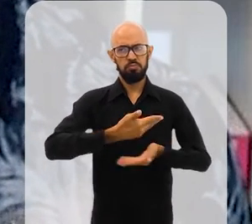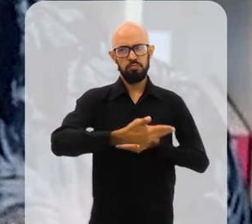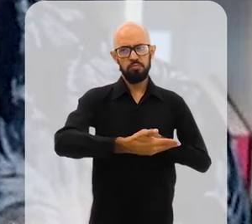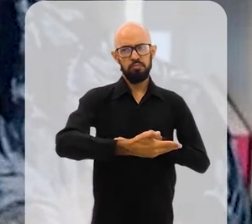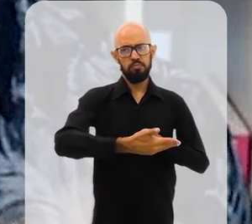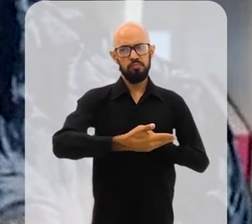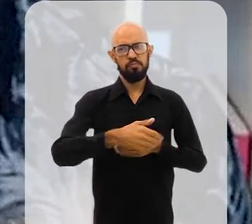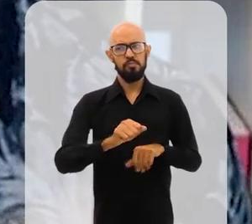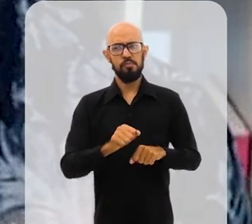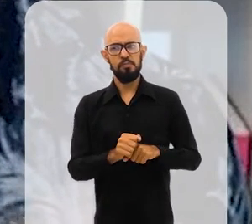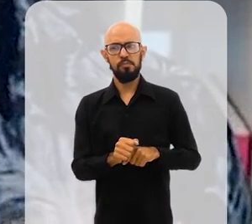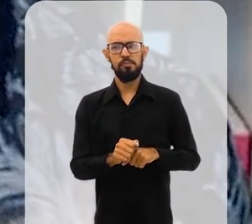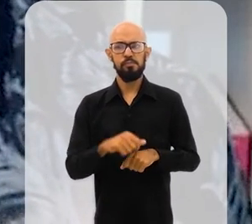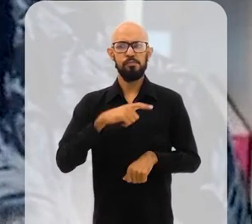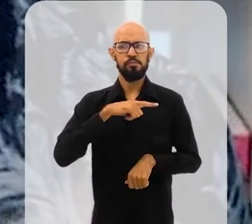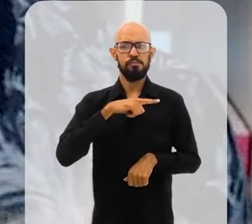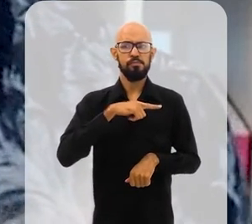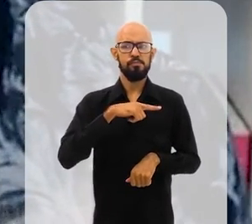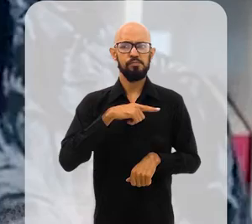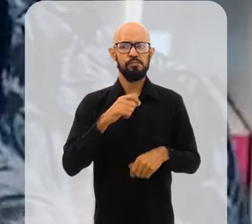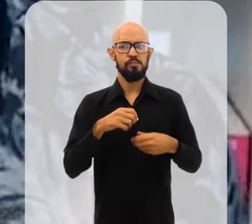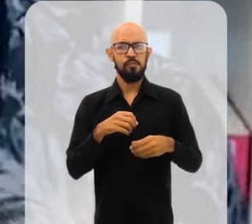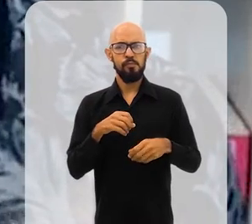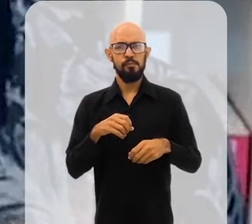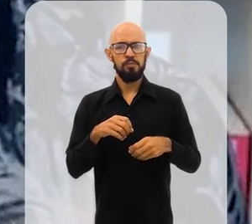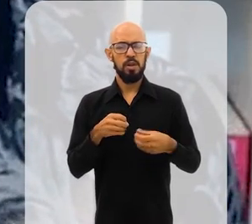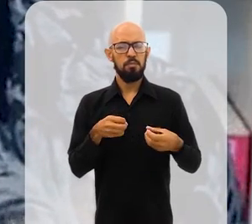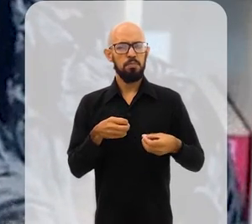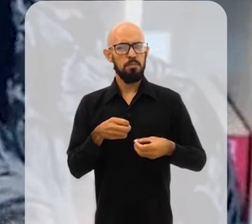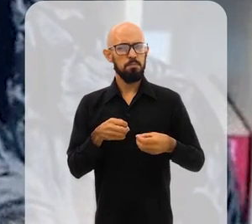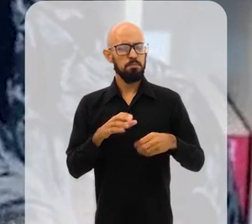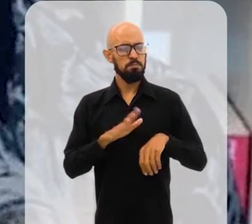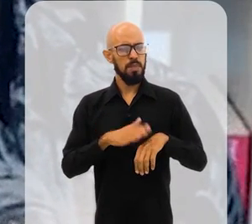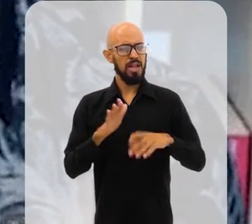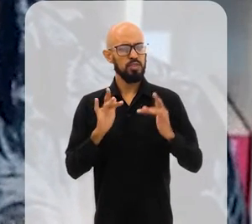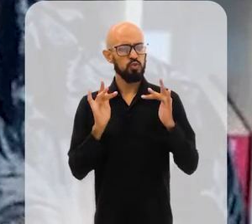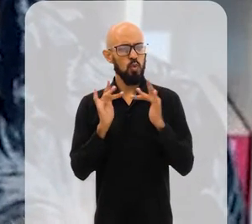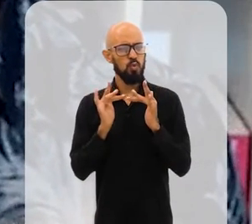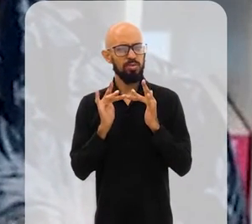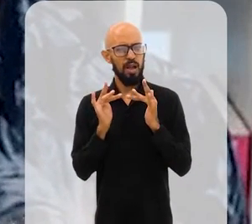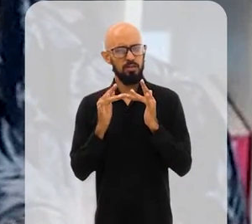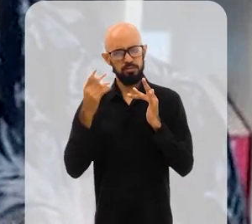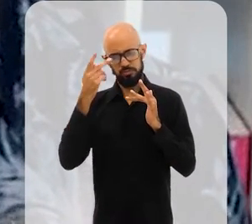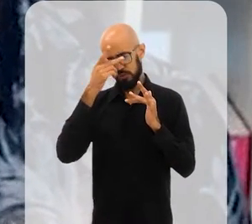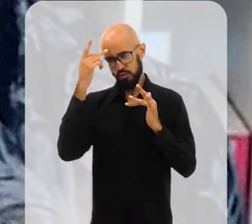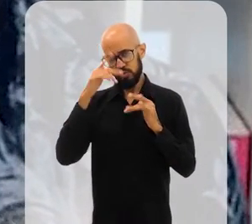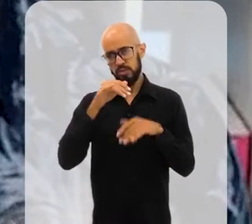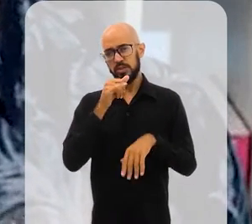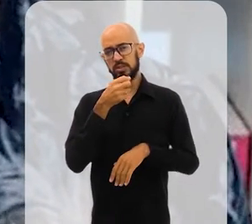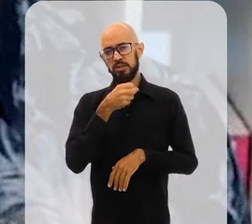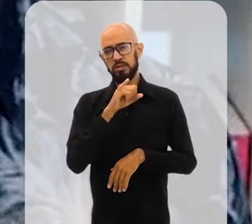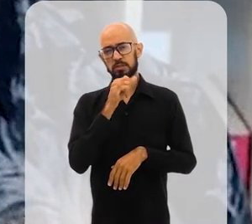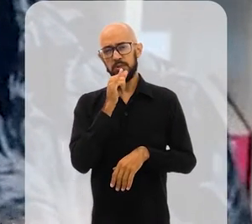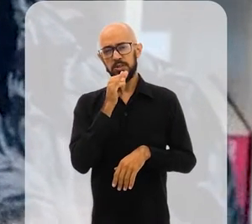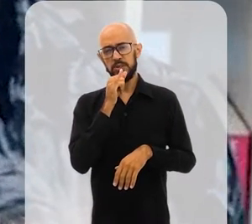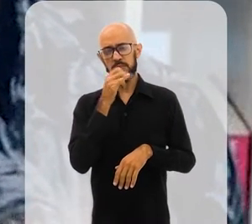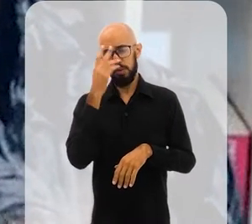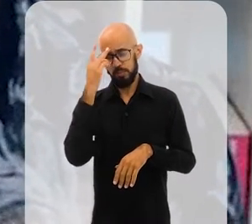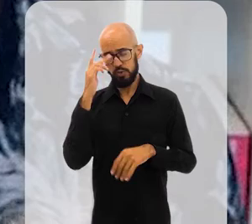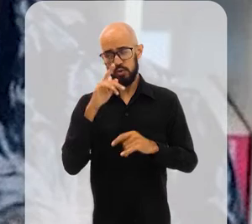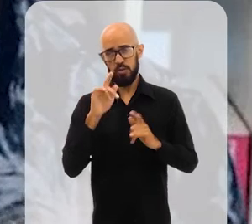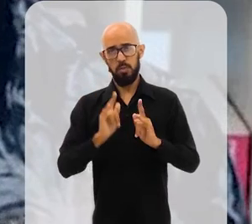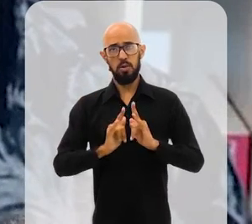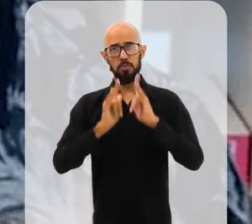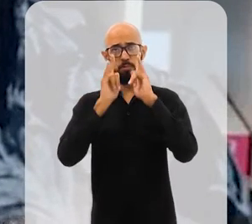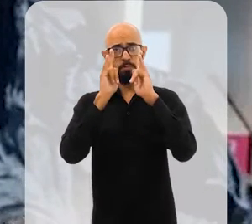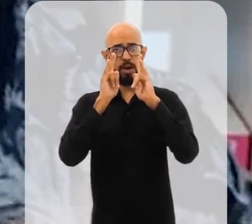convivência, esse lado da maior proximidade entre as pessoas, que quem mora num edifício da